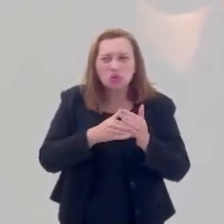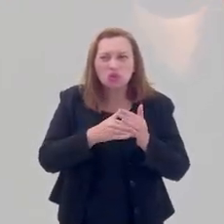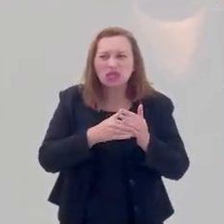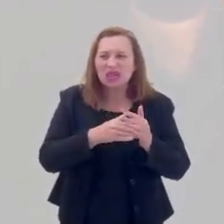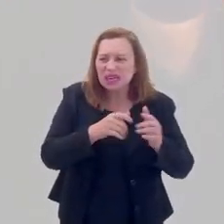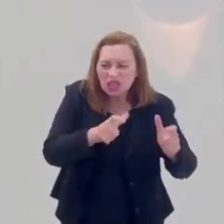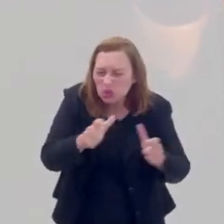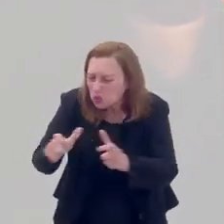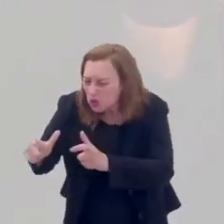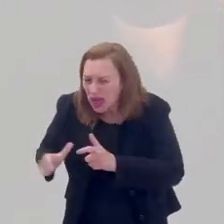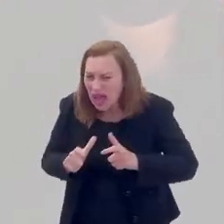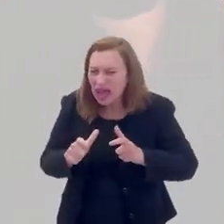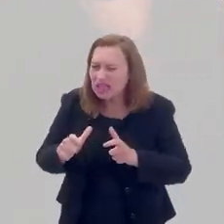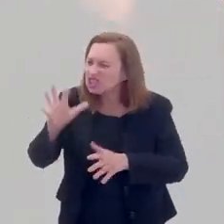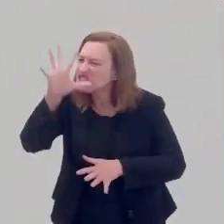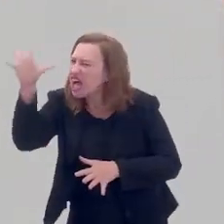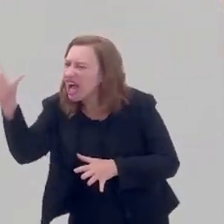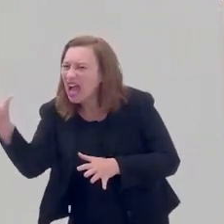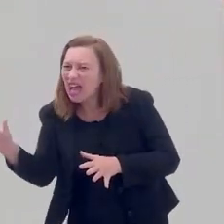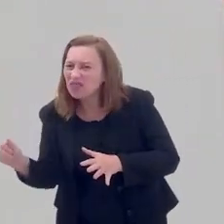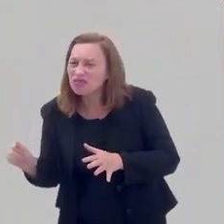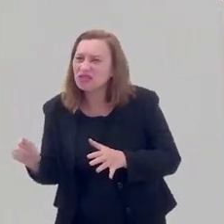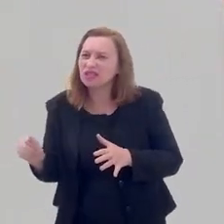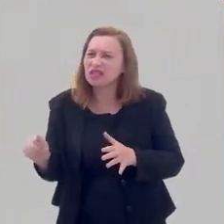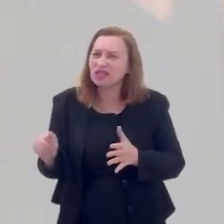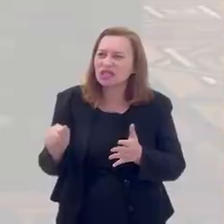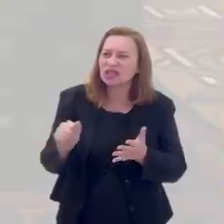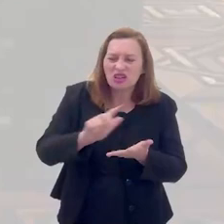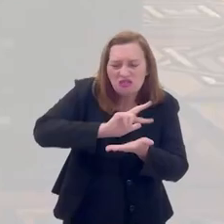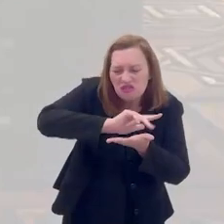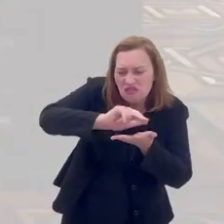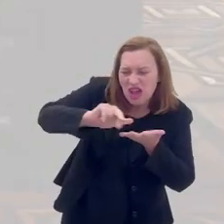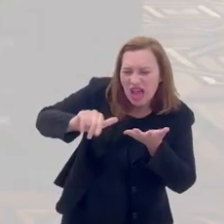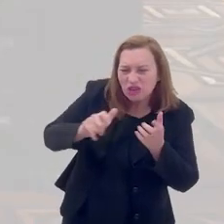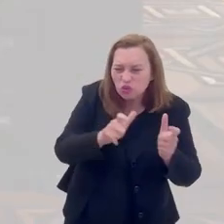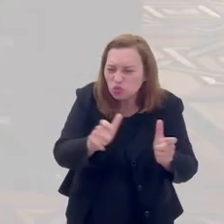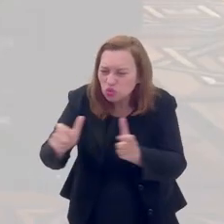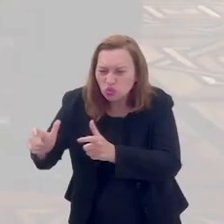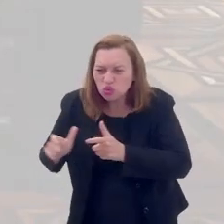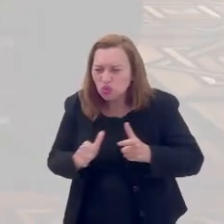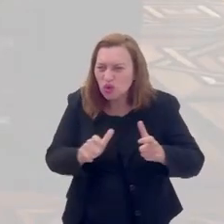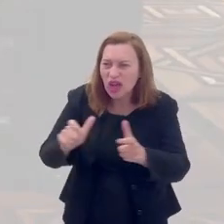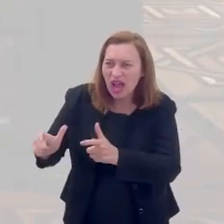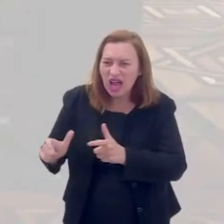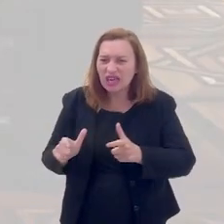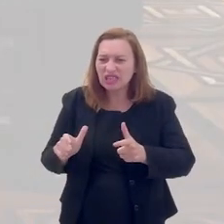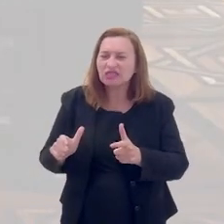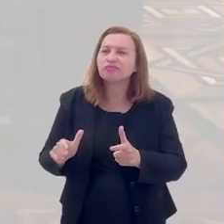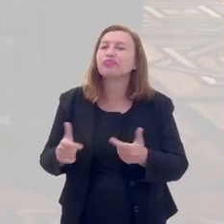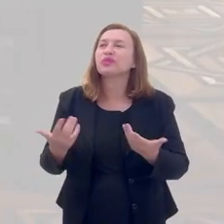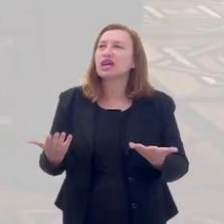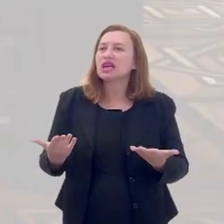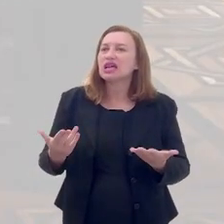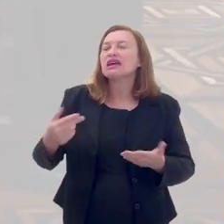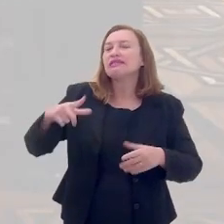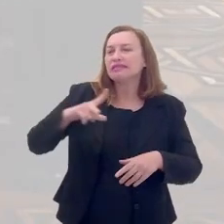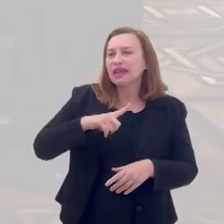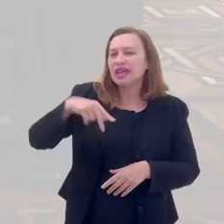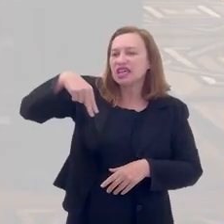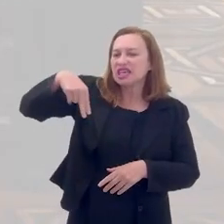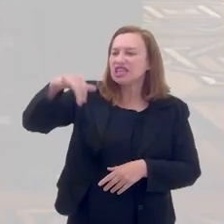ali do sahel da África você tem ali um ninja você tem ali